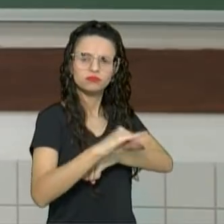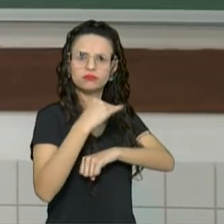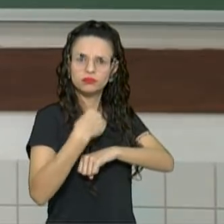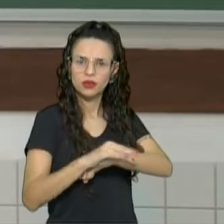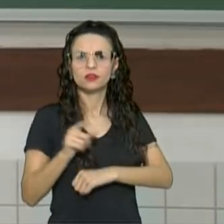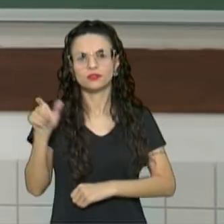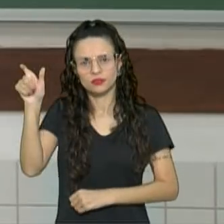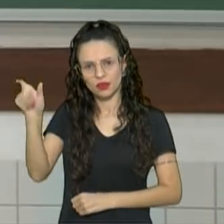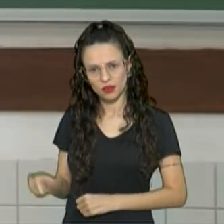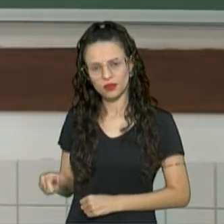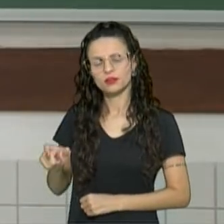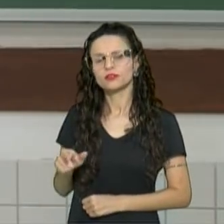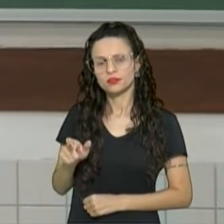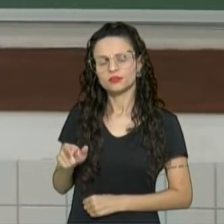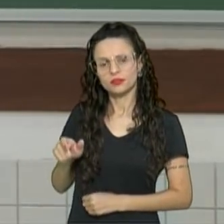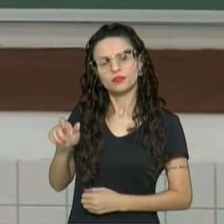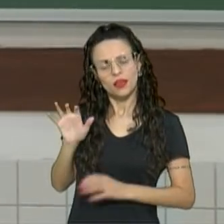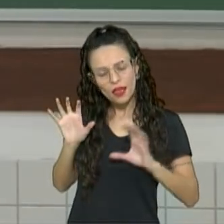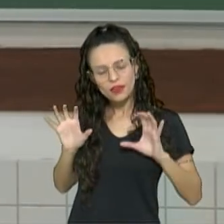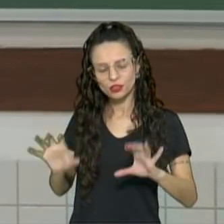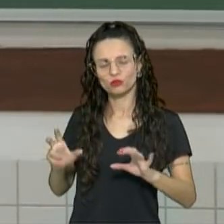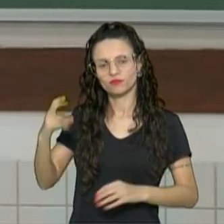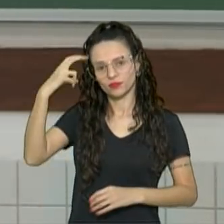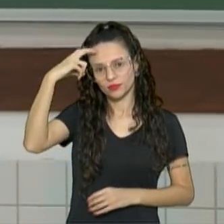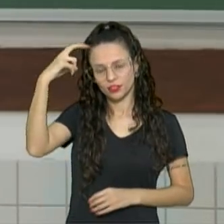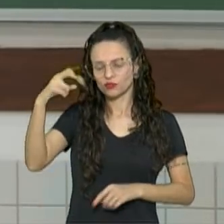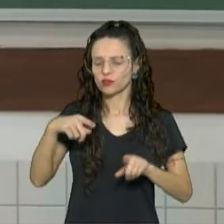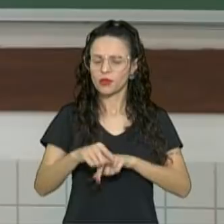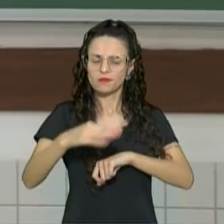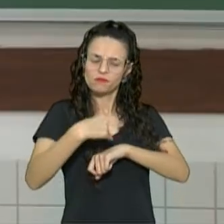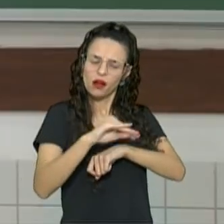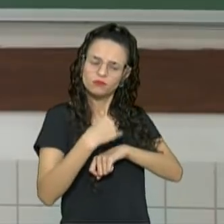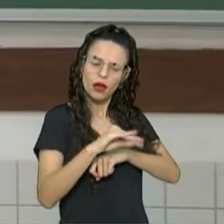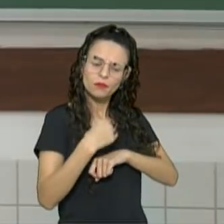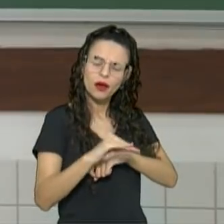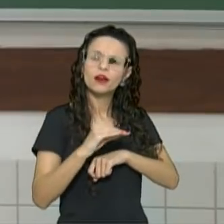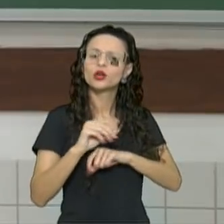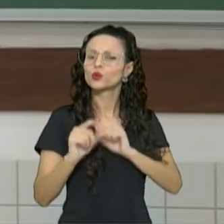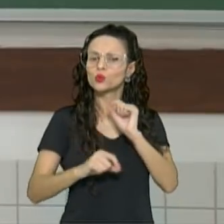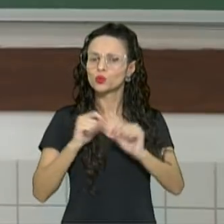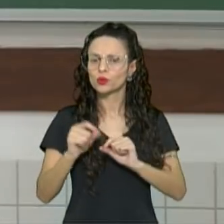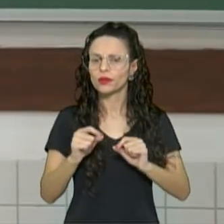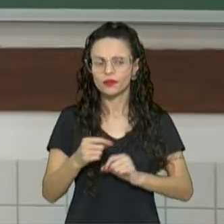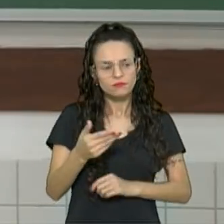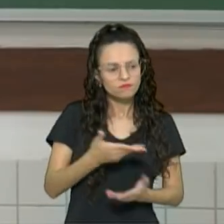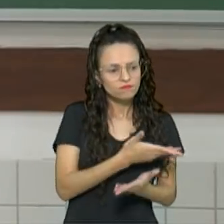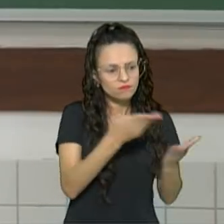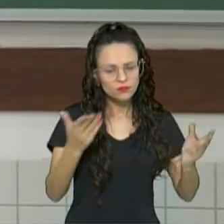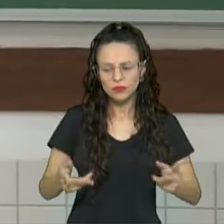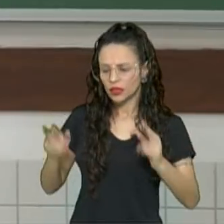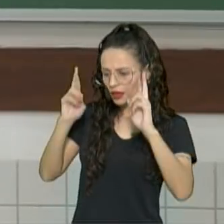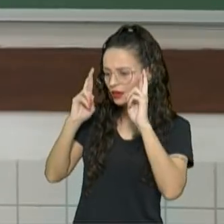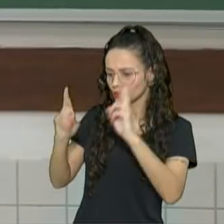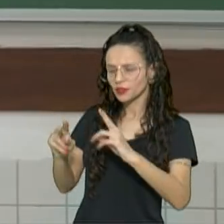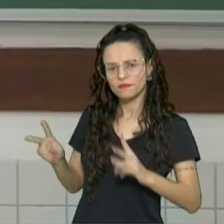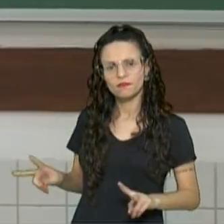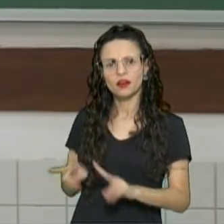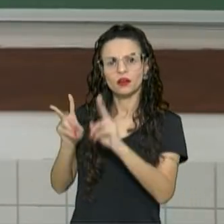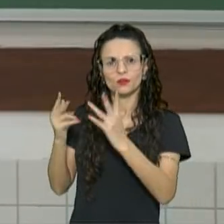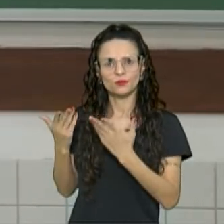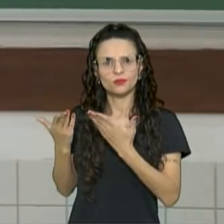os anciãos não poderiam ser diferentes, sábios e mestres, né? São as pessoas que são respeitadas e valorizadas.